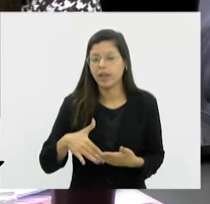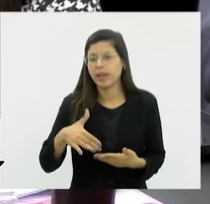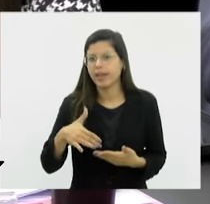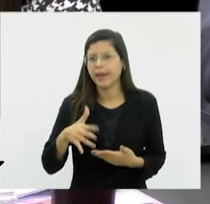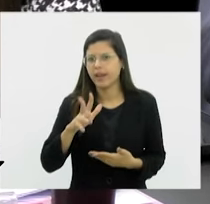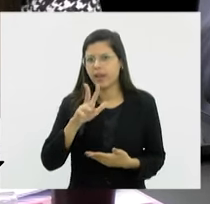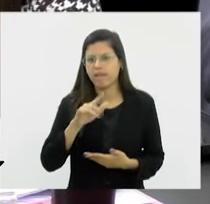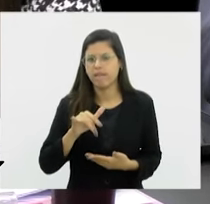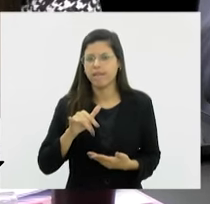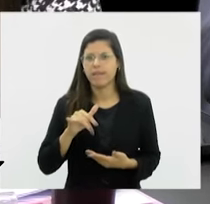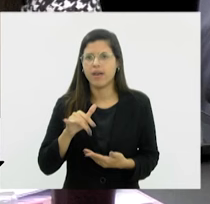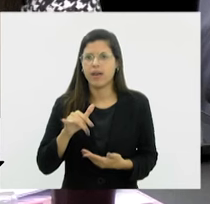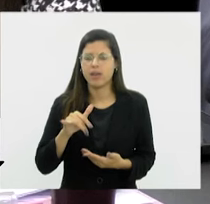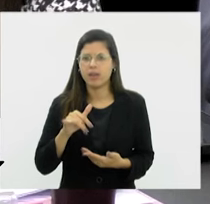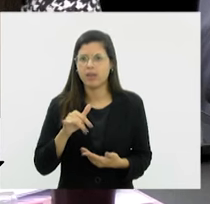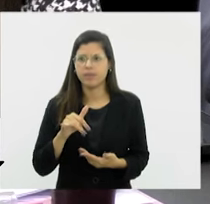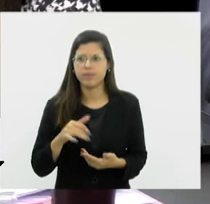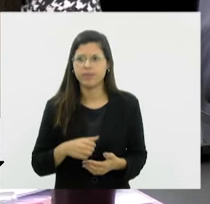dar